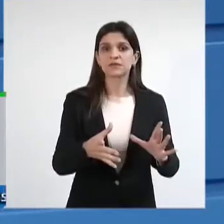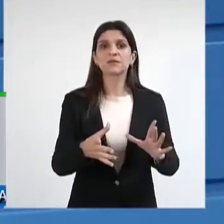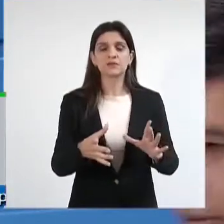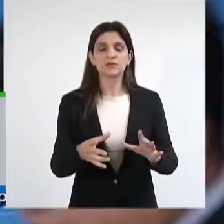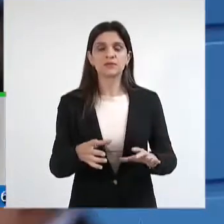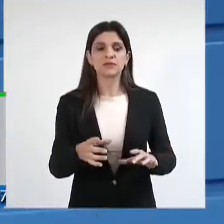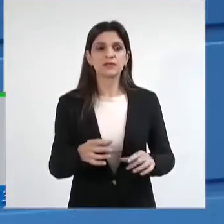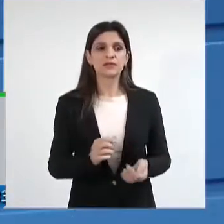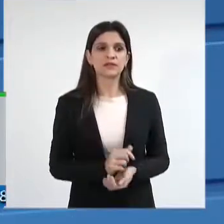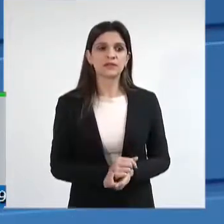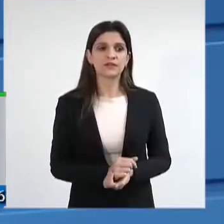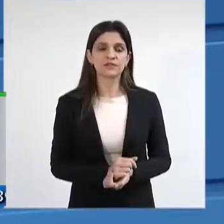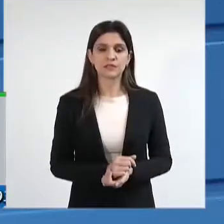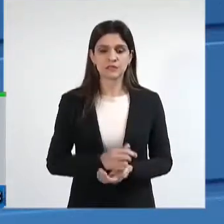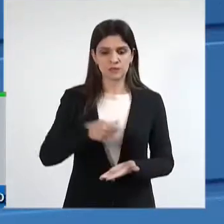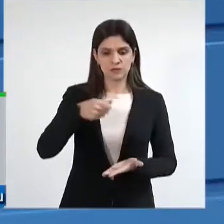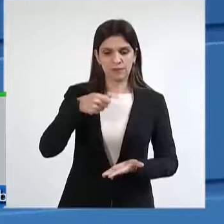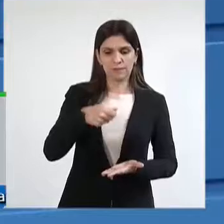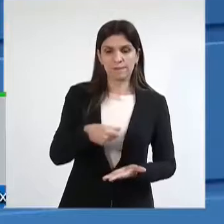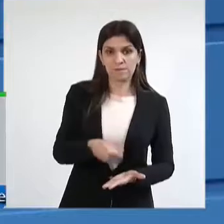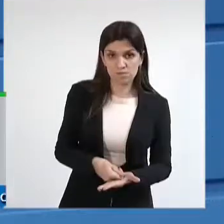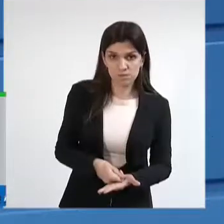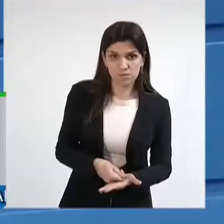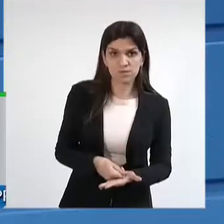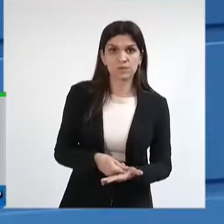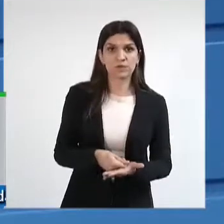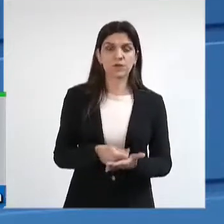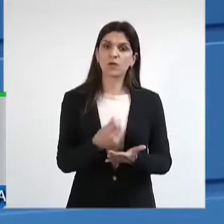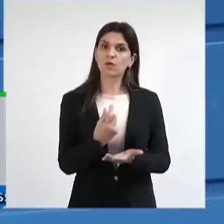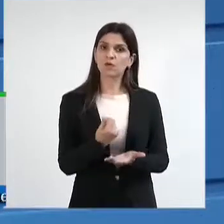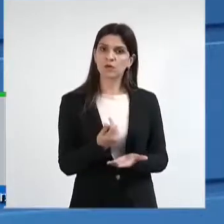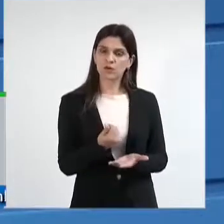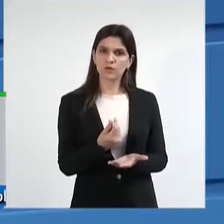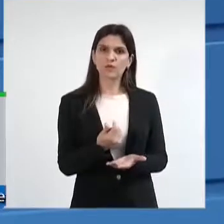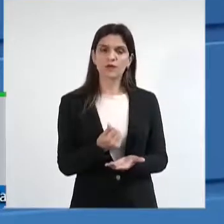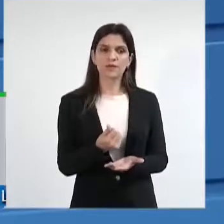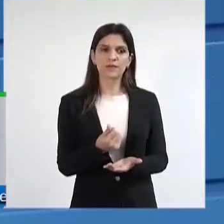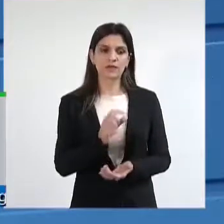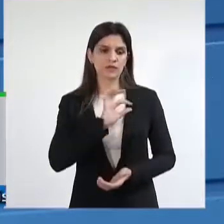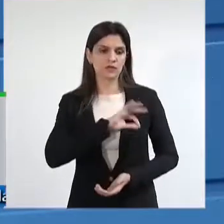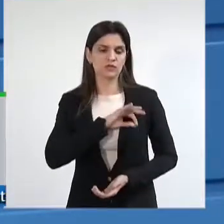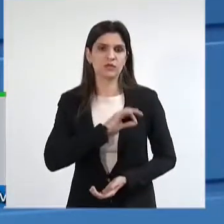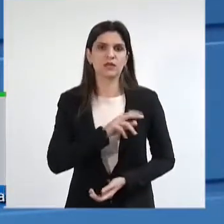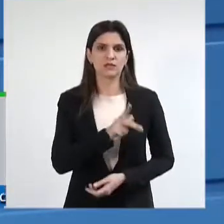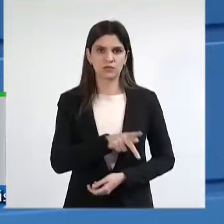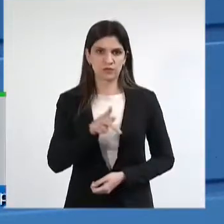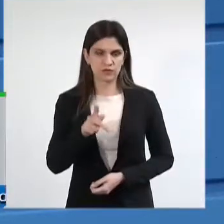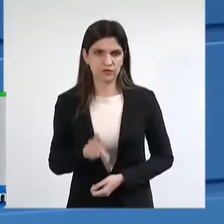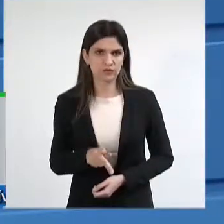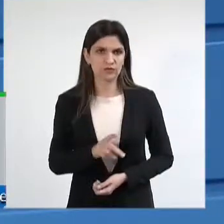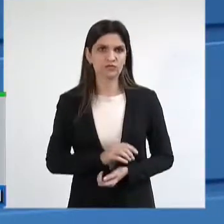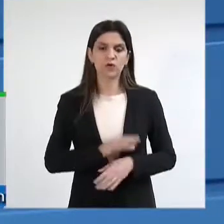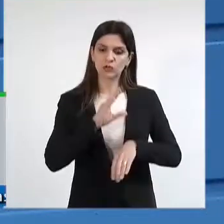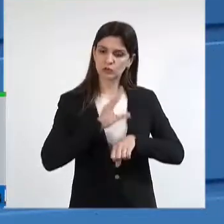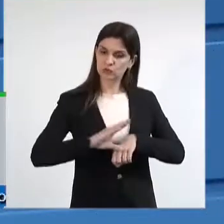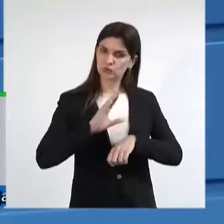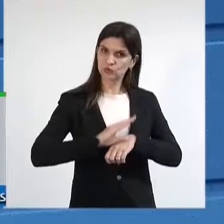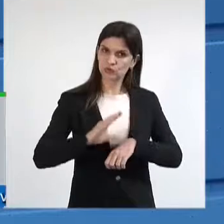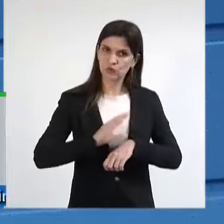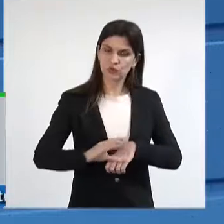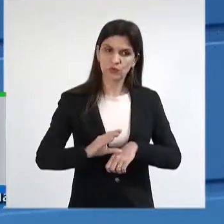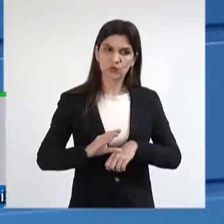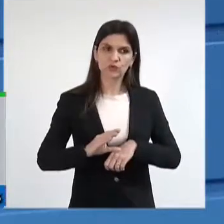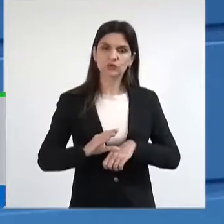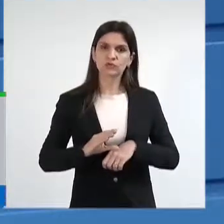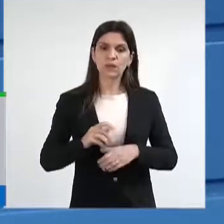professor, aquelas outras despesas que dão um andamento normal ao funcionamento do curso, estas todas estão sendo